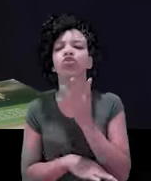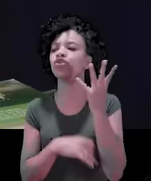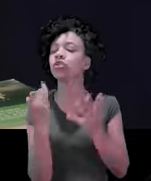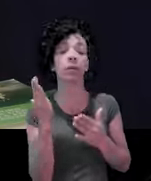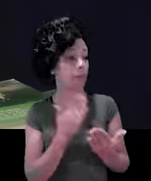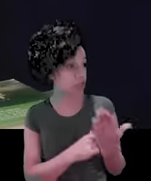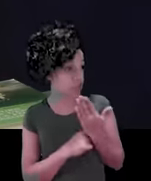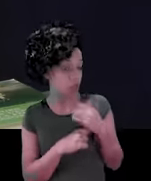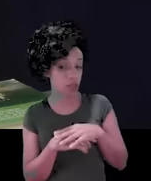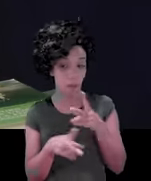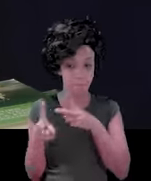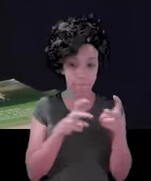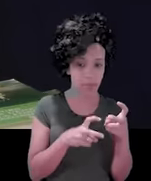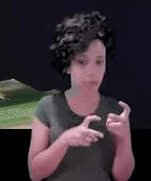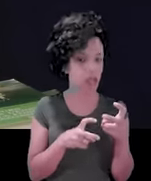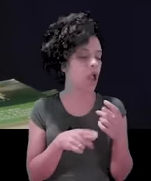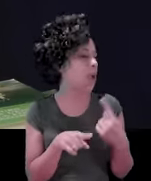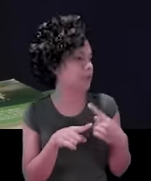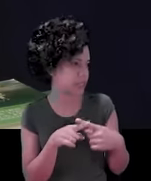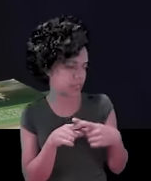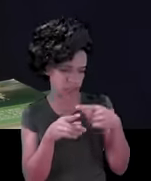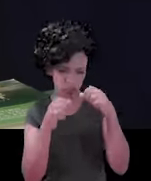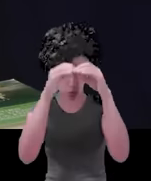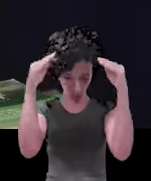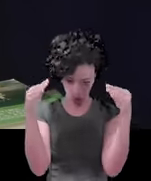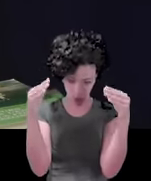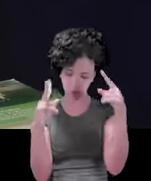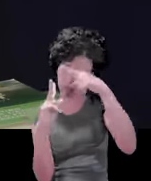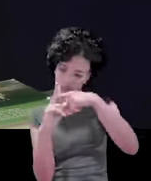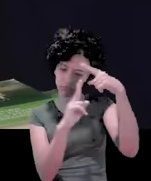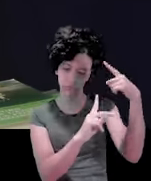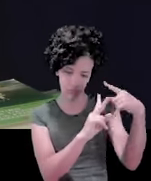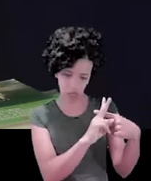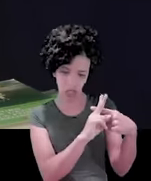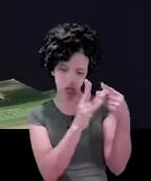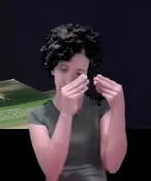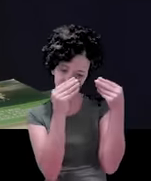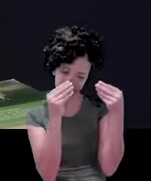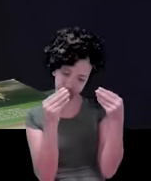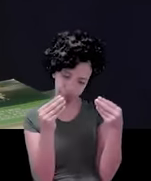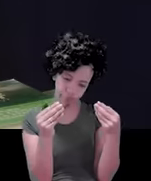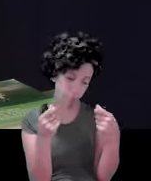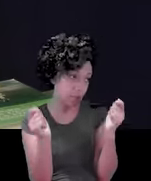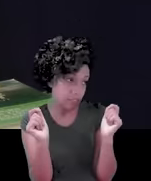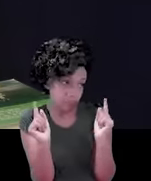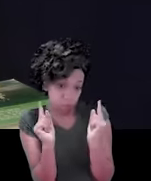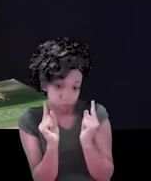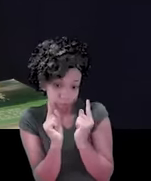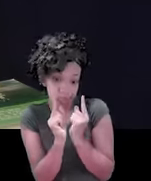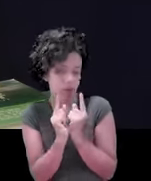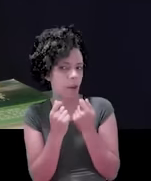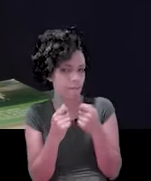vegetação que ele me ajudar e eu vi que as paredes Porque eu voltava inteira Elas começaram a ceder e também ficando mais apertadinho E aí foi não eu preciso